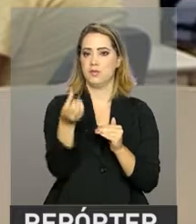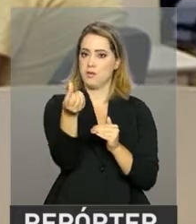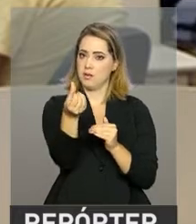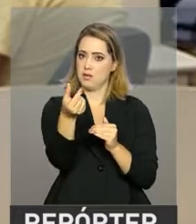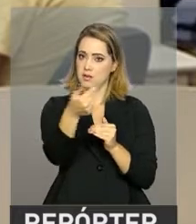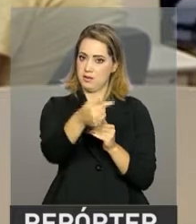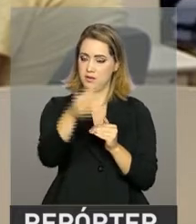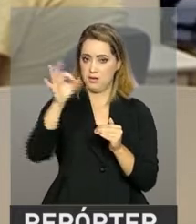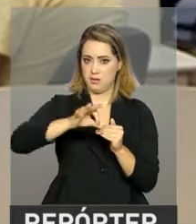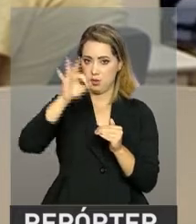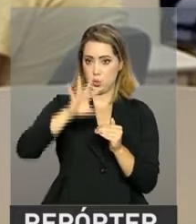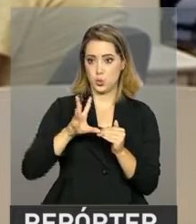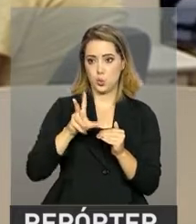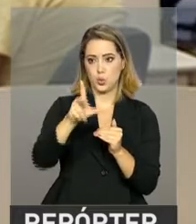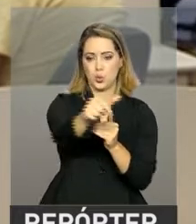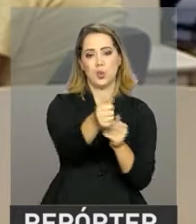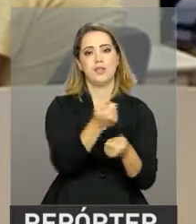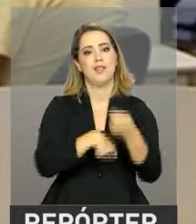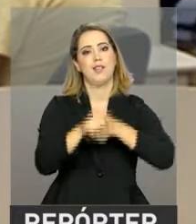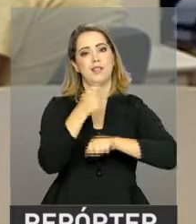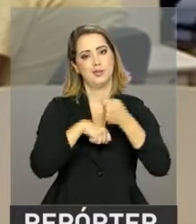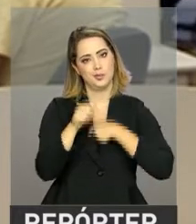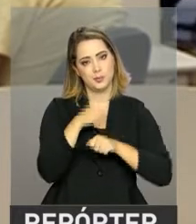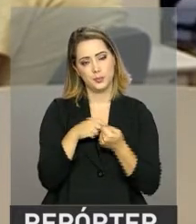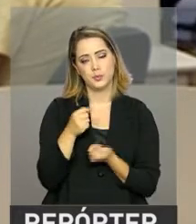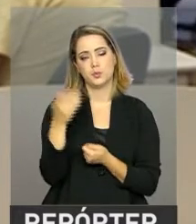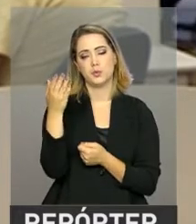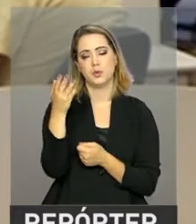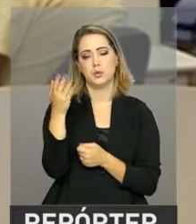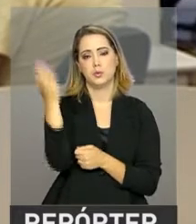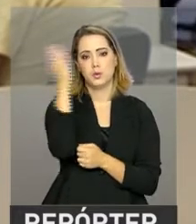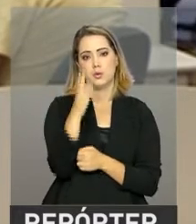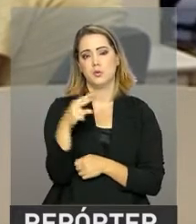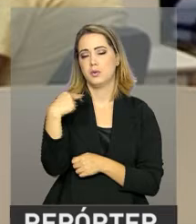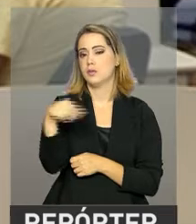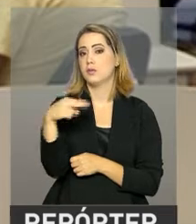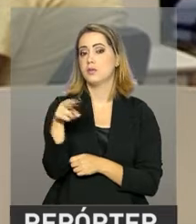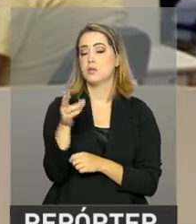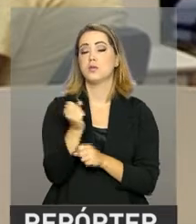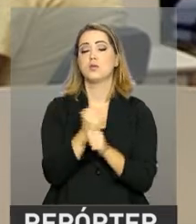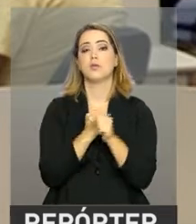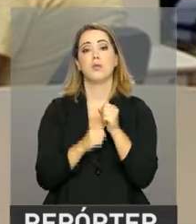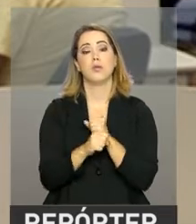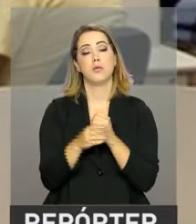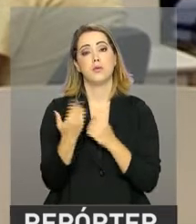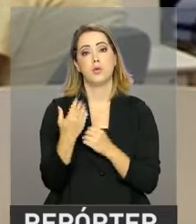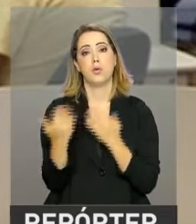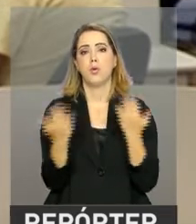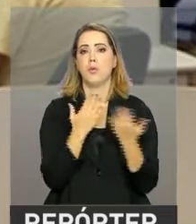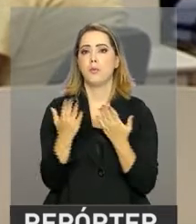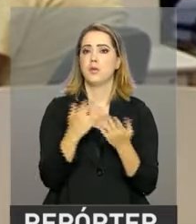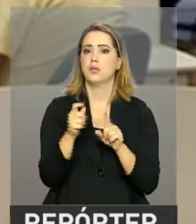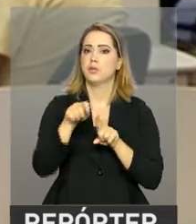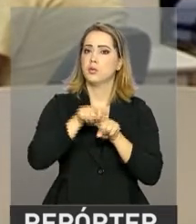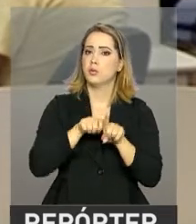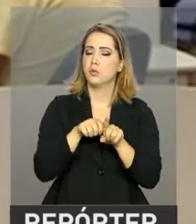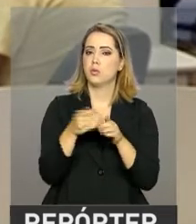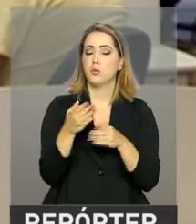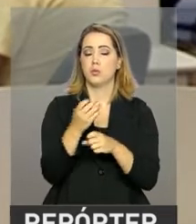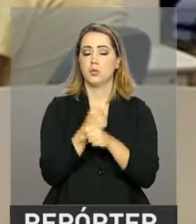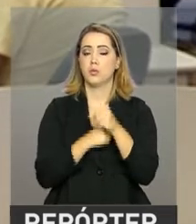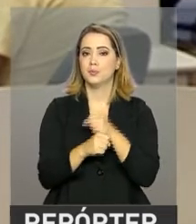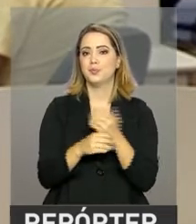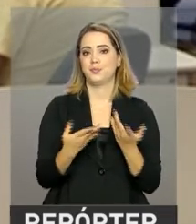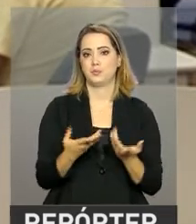0,67% na atividade econômica do país em novembro do ano passado, na comparação com o mês anterior. Renata, era isso. A